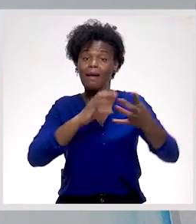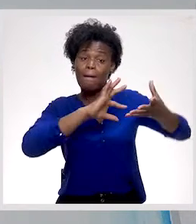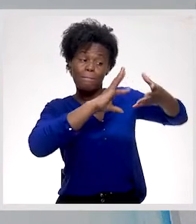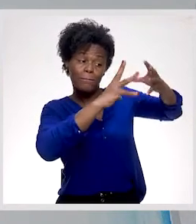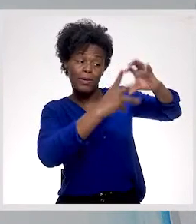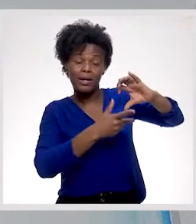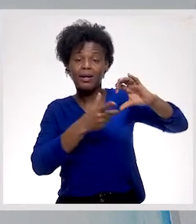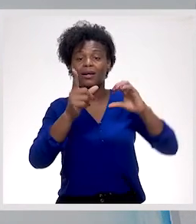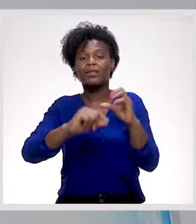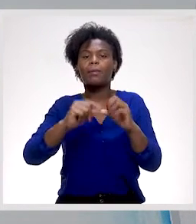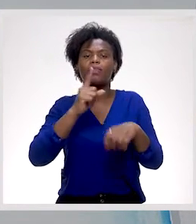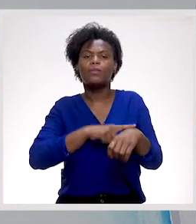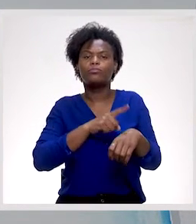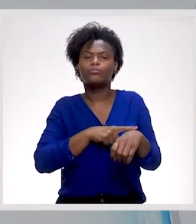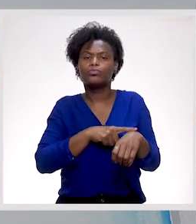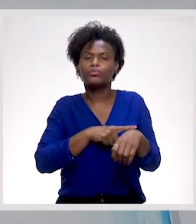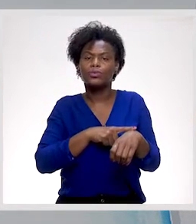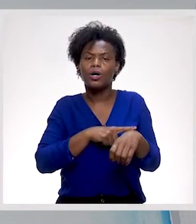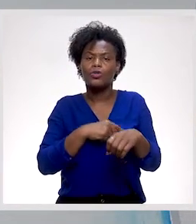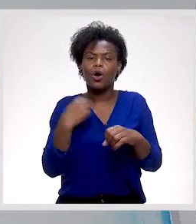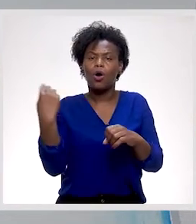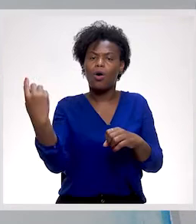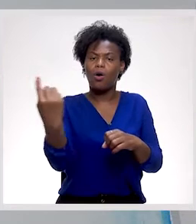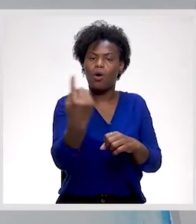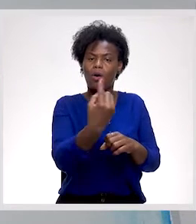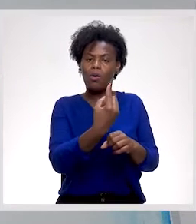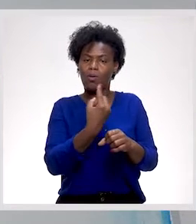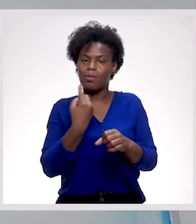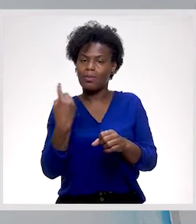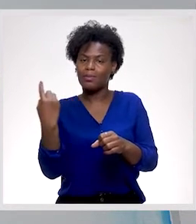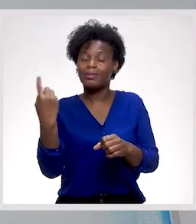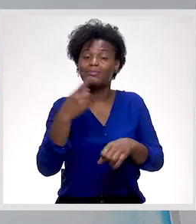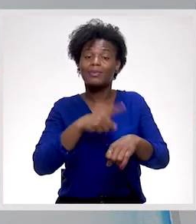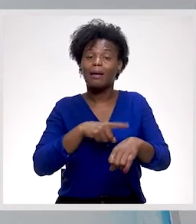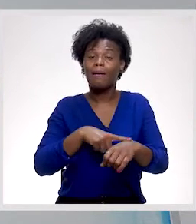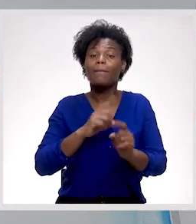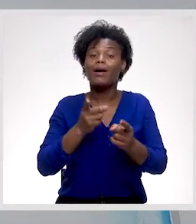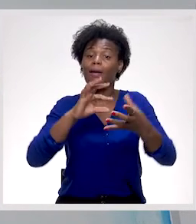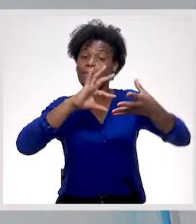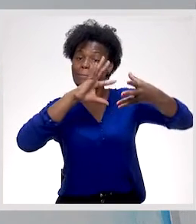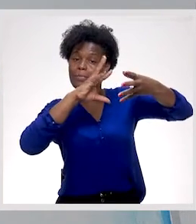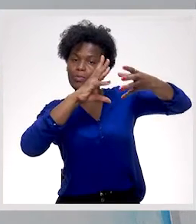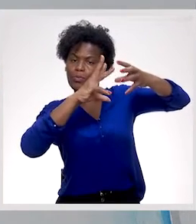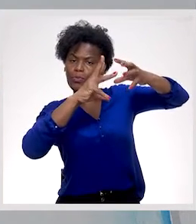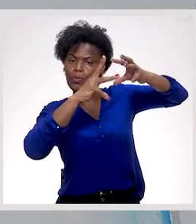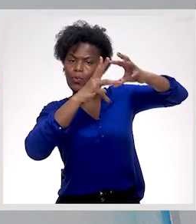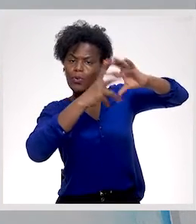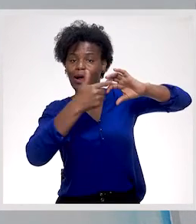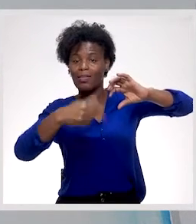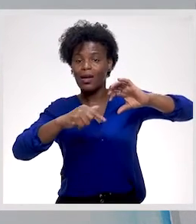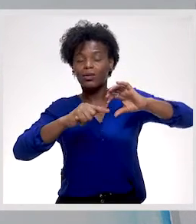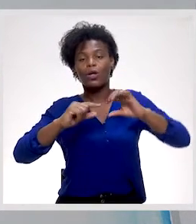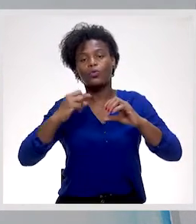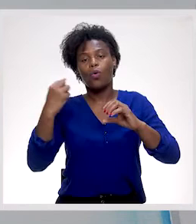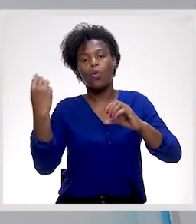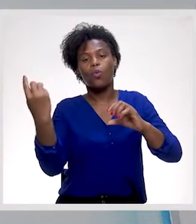o período orbital, que é o tempo que os planetas demoram para dar uma volta